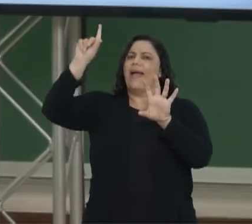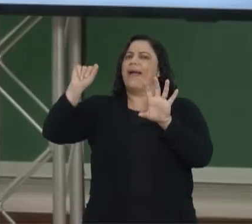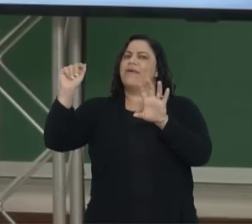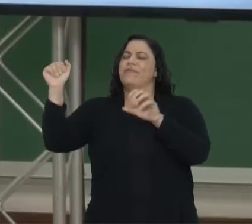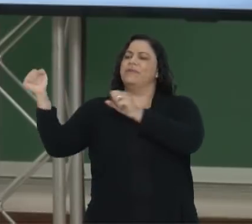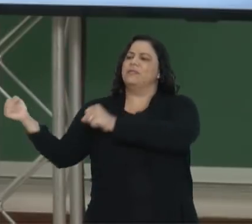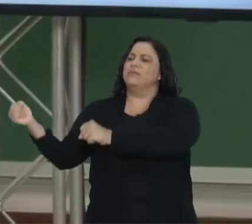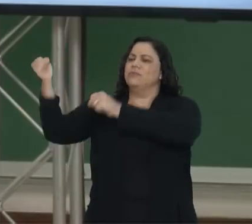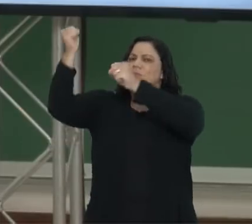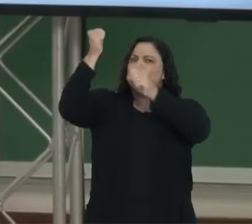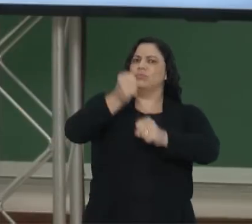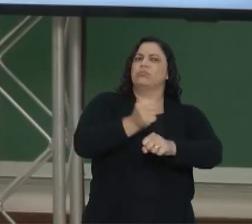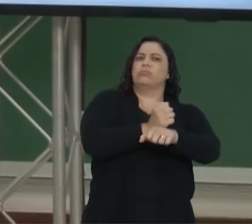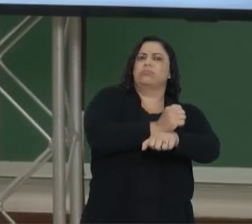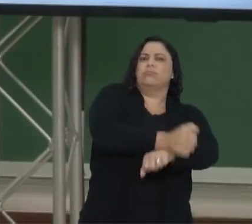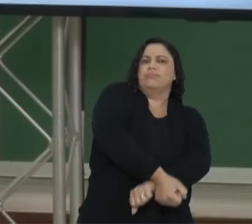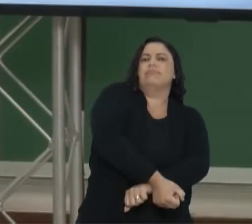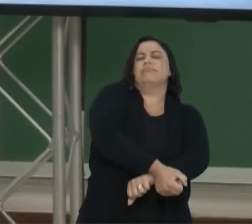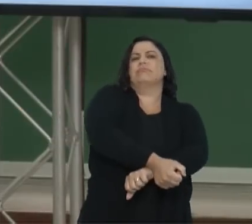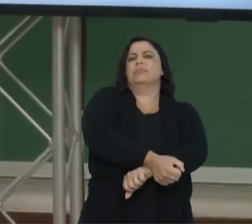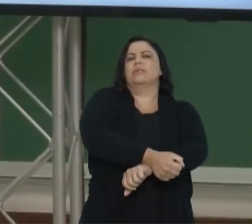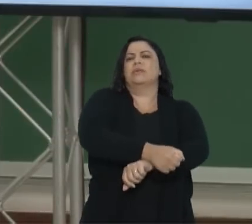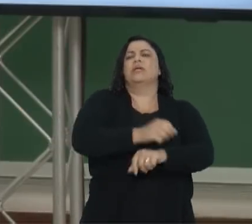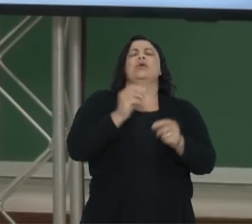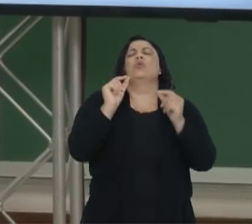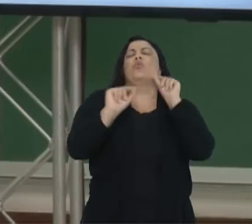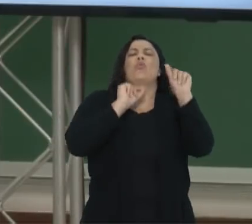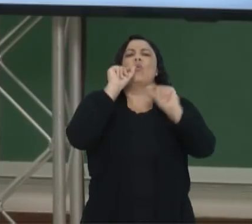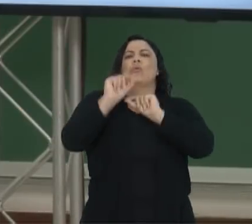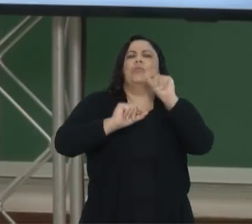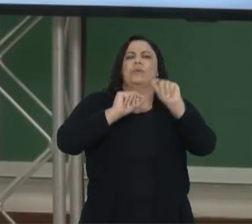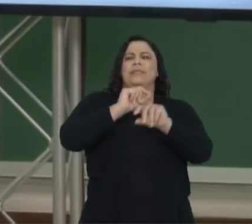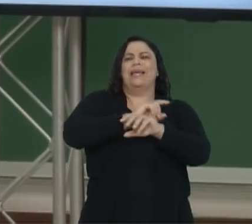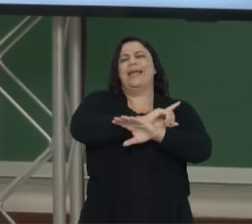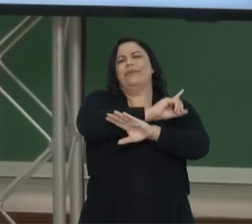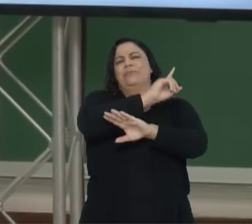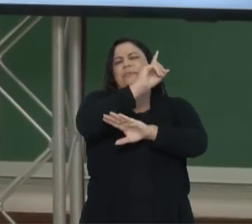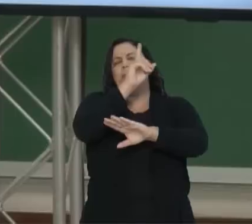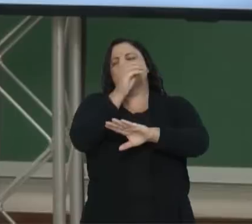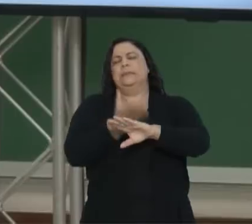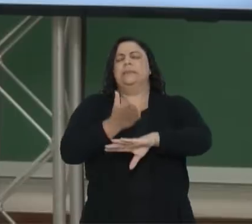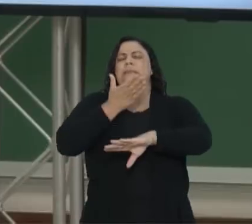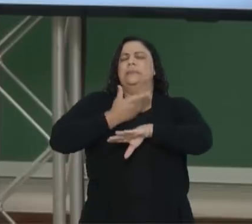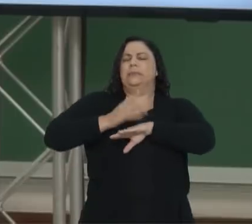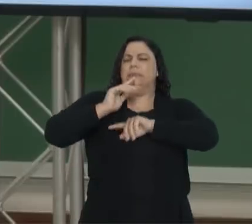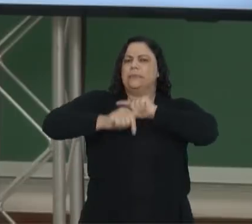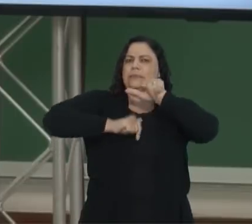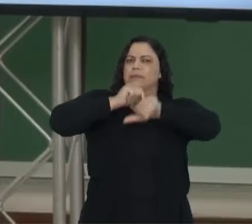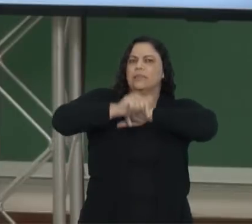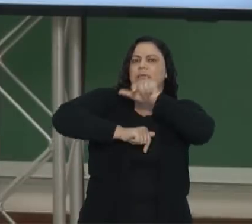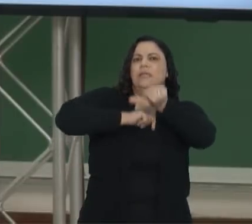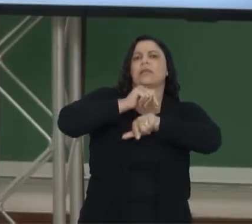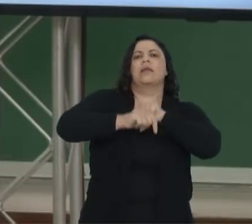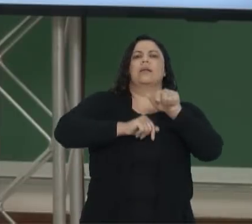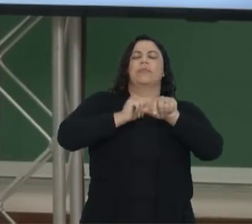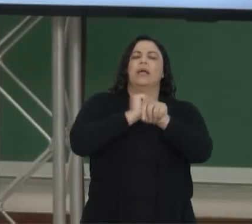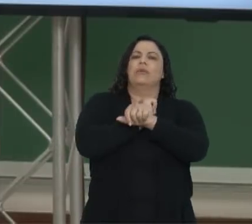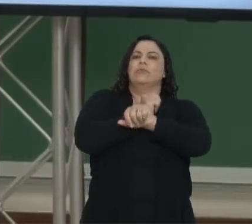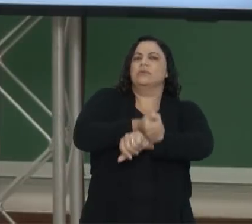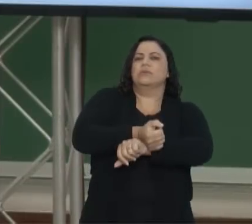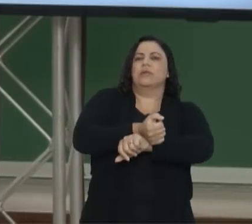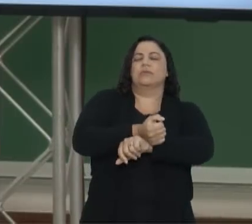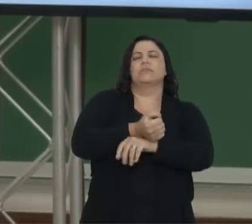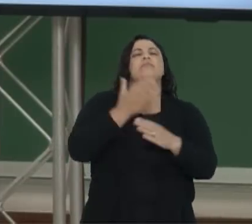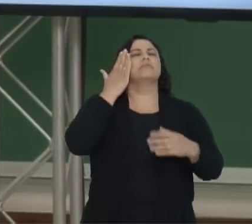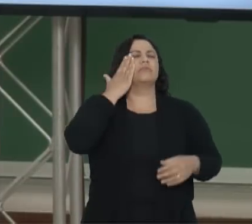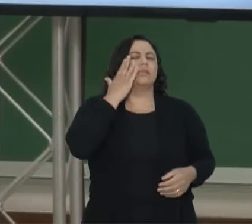como era a rotina de trabalho dos escravos. Então vamos pensar um pouquinho ali nas respostas, espero que vocês tenham respondido adequadamente, né?